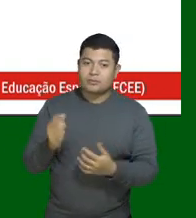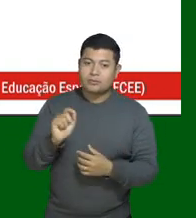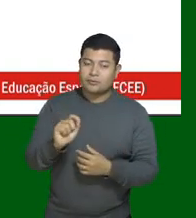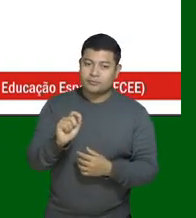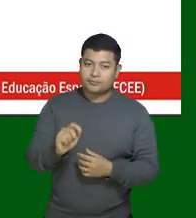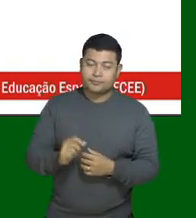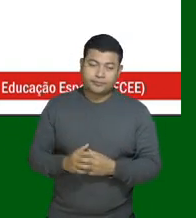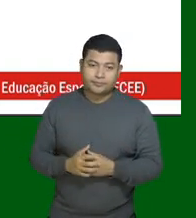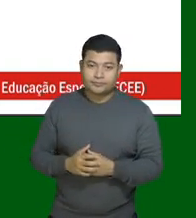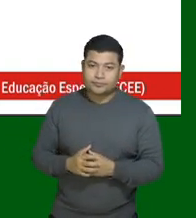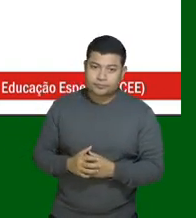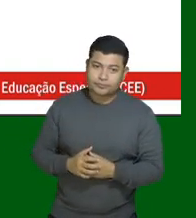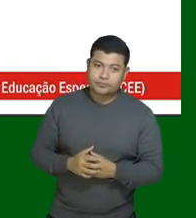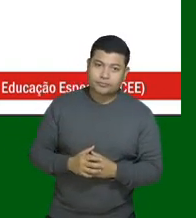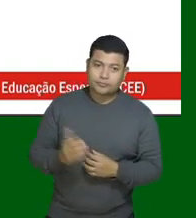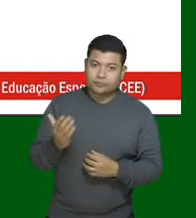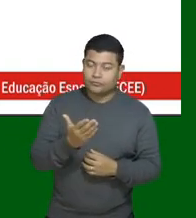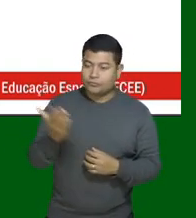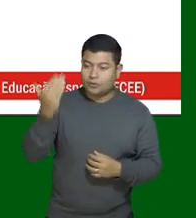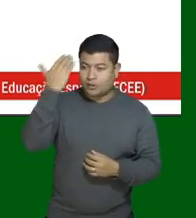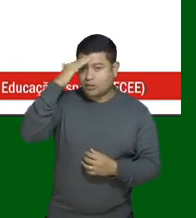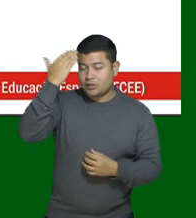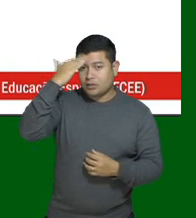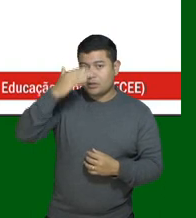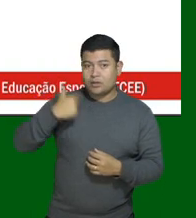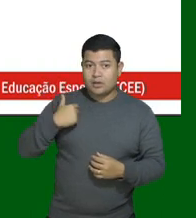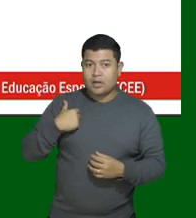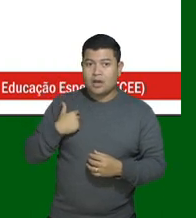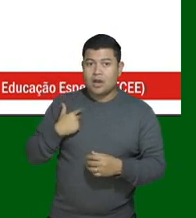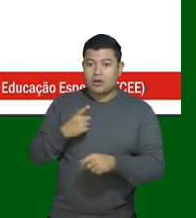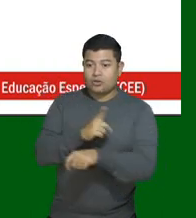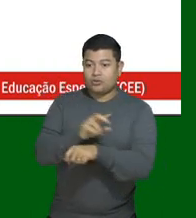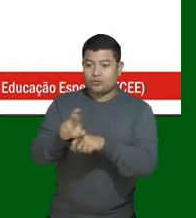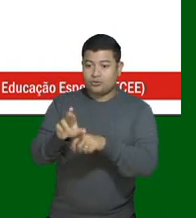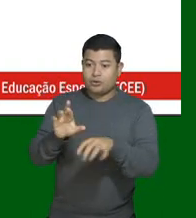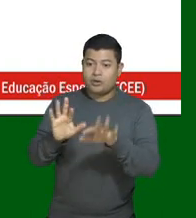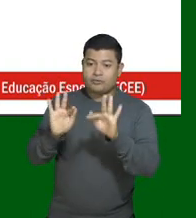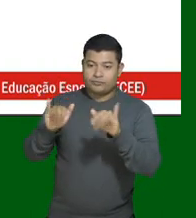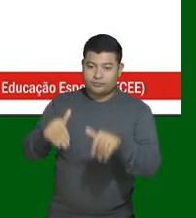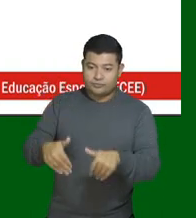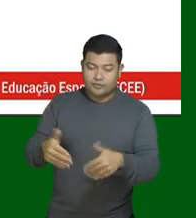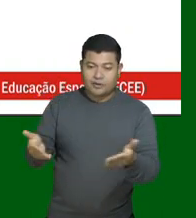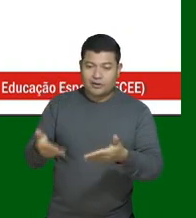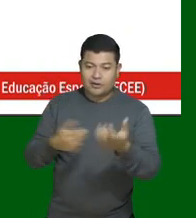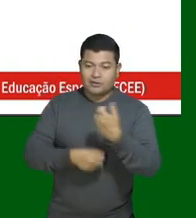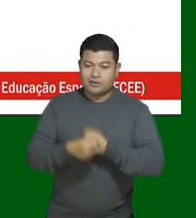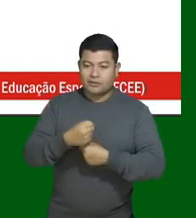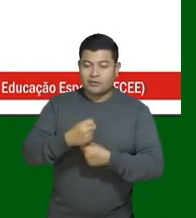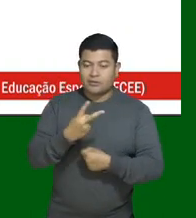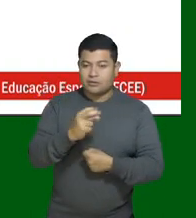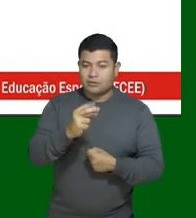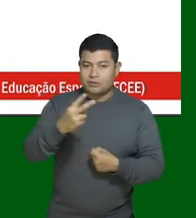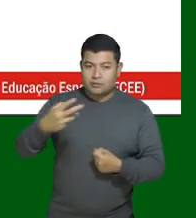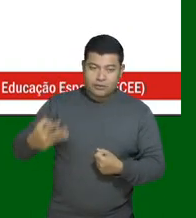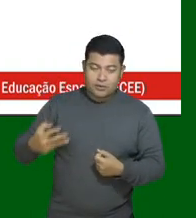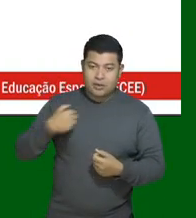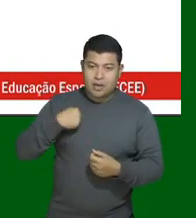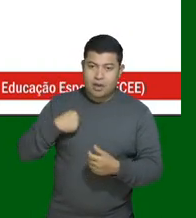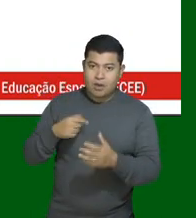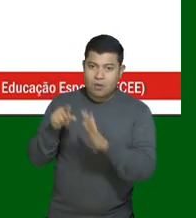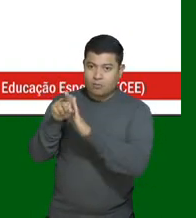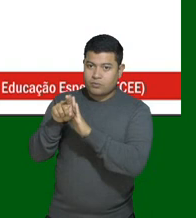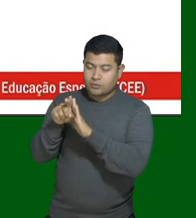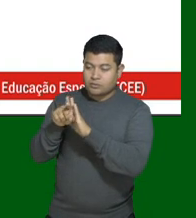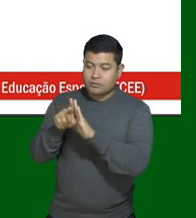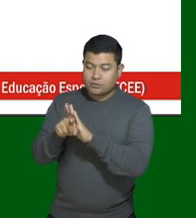de atualizar vocês. Eu terminei o doutorado agora, no início do ano, e na minha pesquisa de doutorado foi